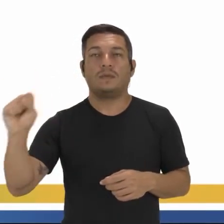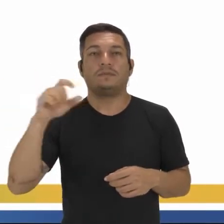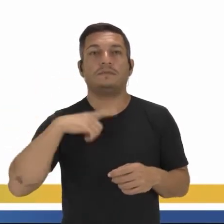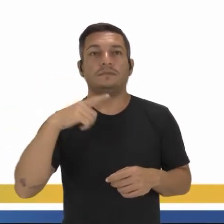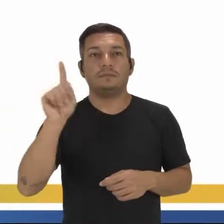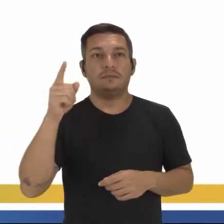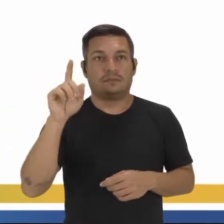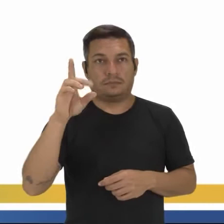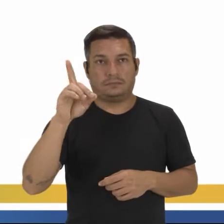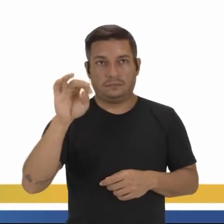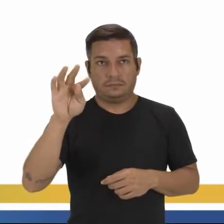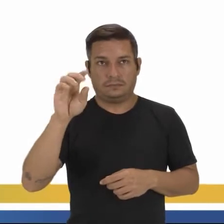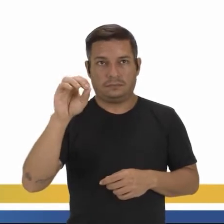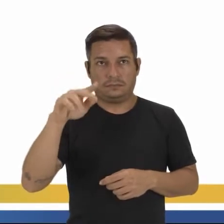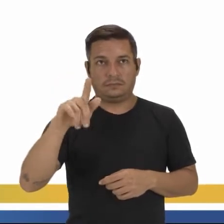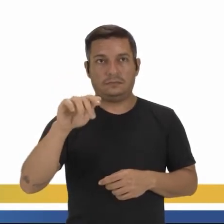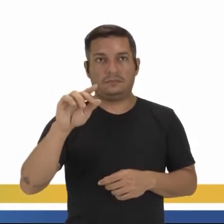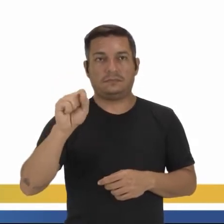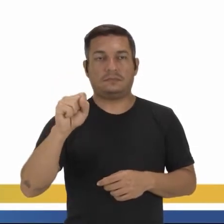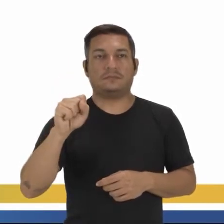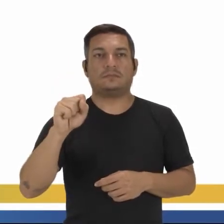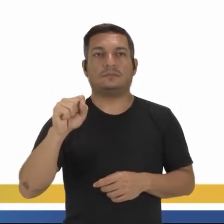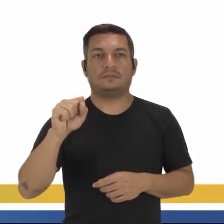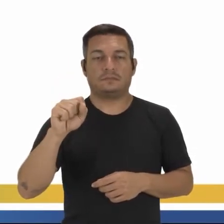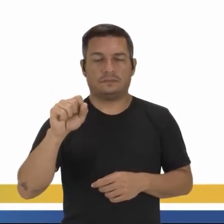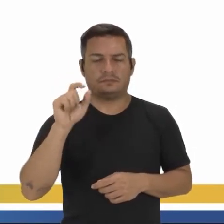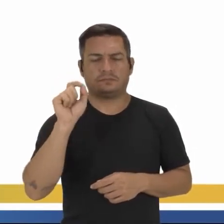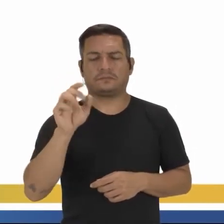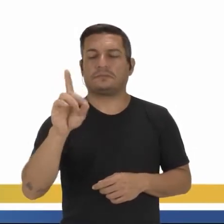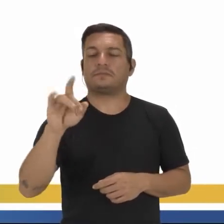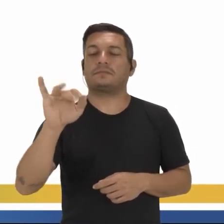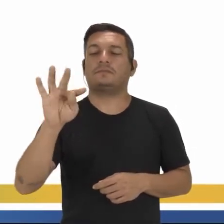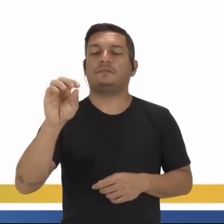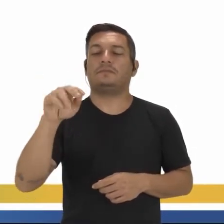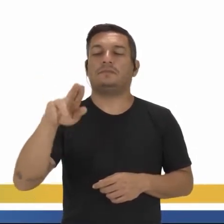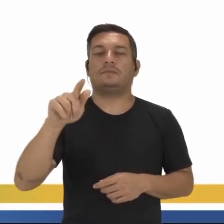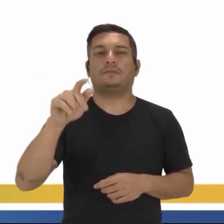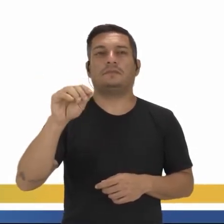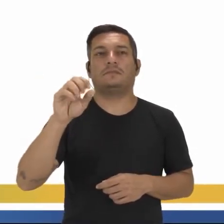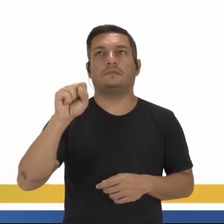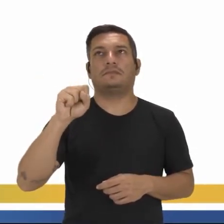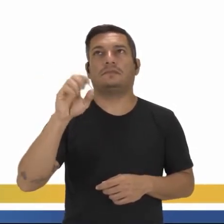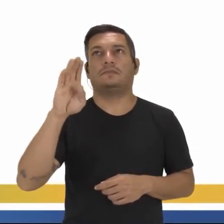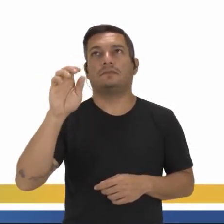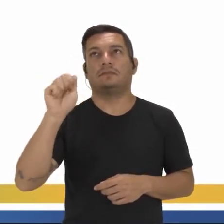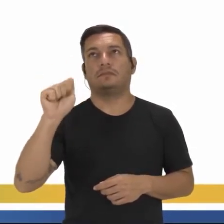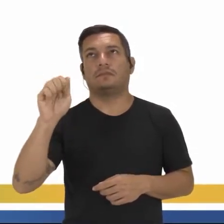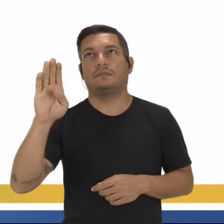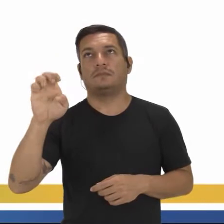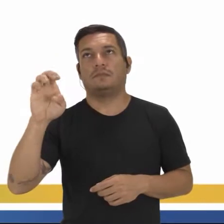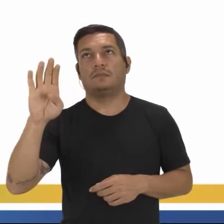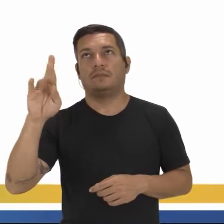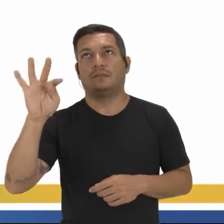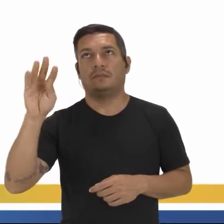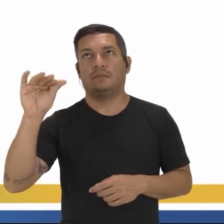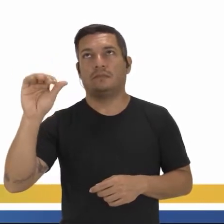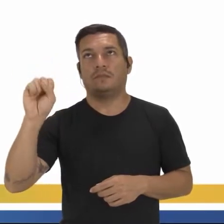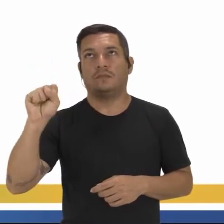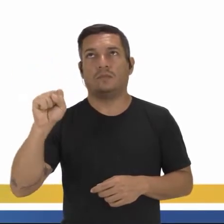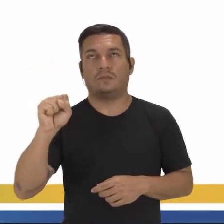os ditongos abertos dos monossílabos tônicos. E o que são ditongos abertos? Espero que você não tenha faltado essa aula de ditongo, hein,